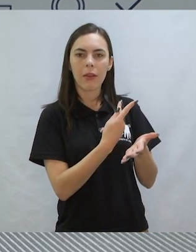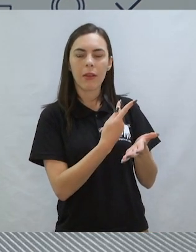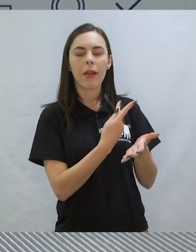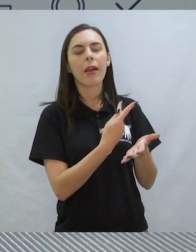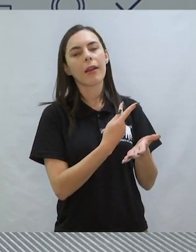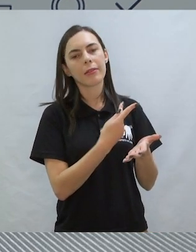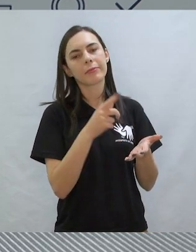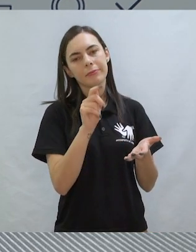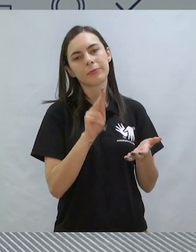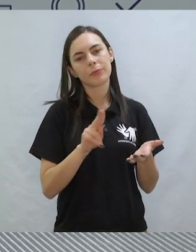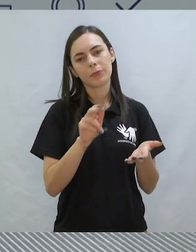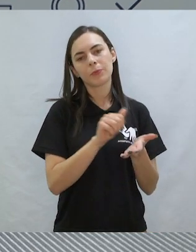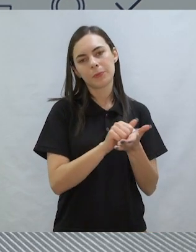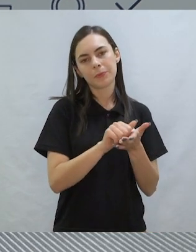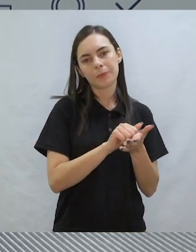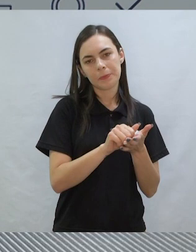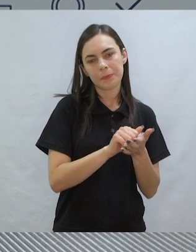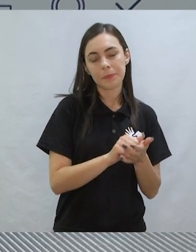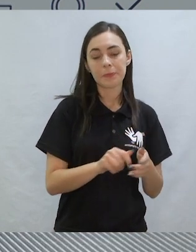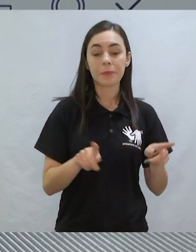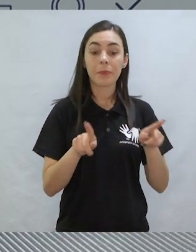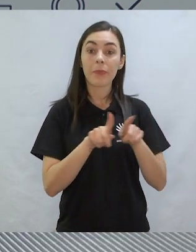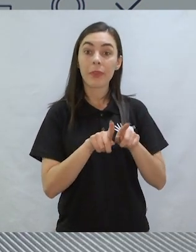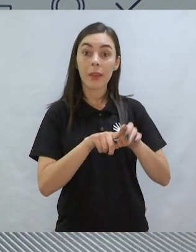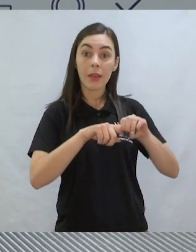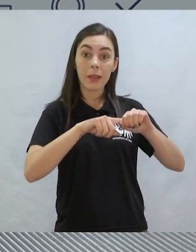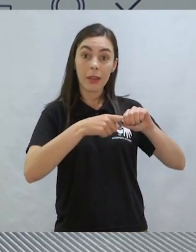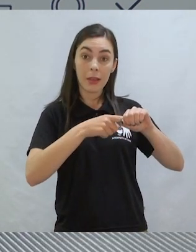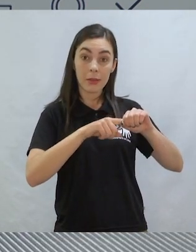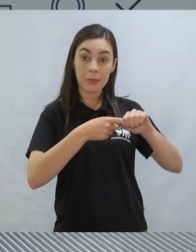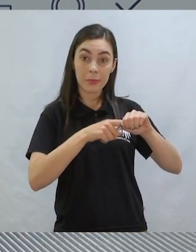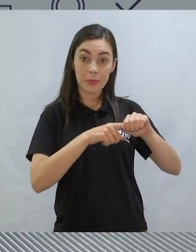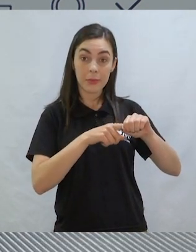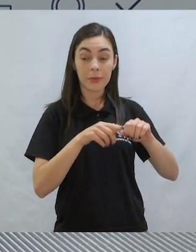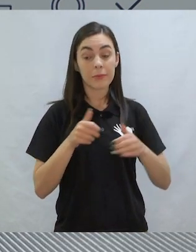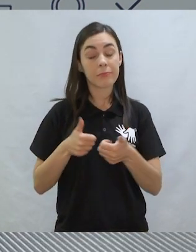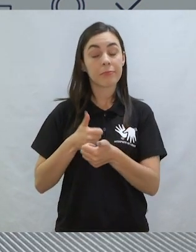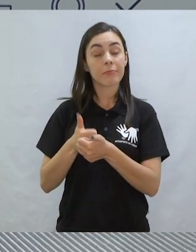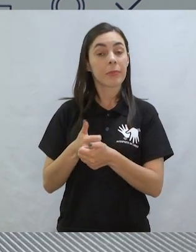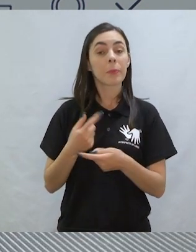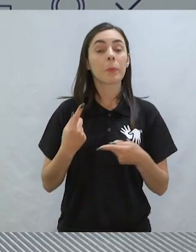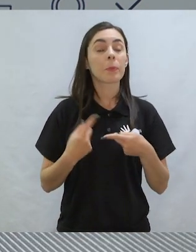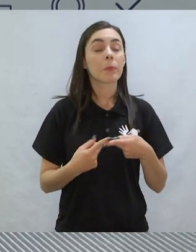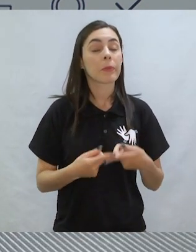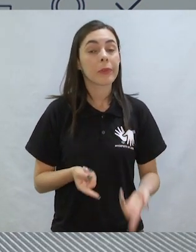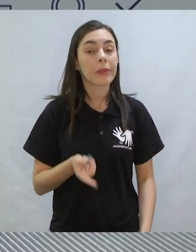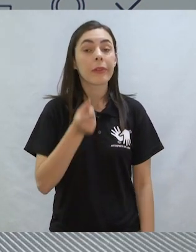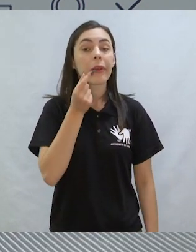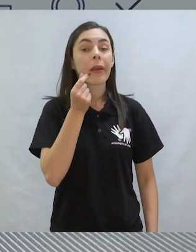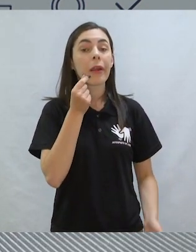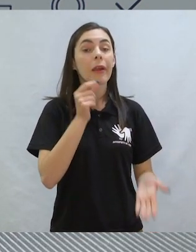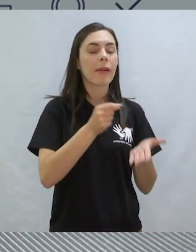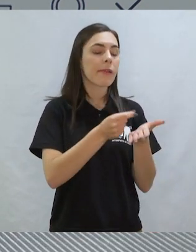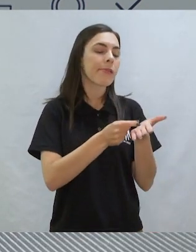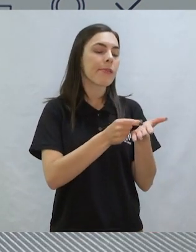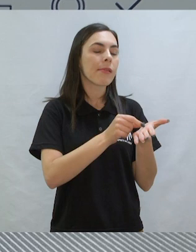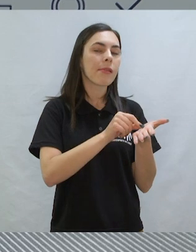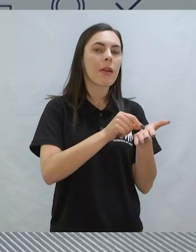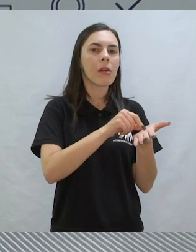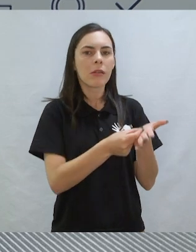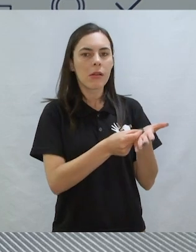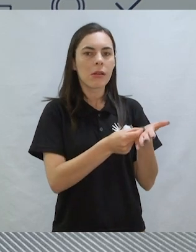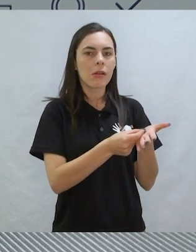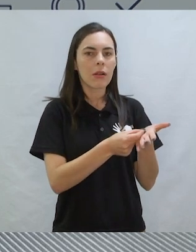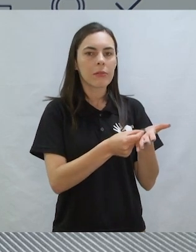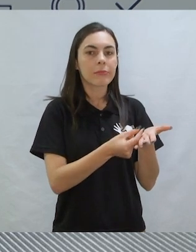uma letra, borracha para apagar. O apontador já deixa as suas mãos. Por quê? Vai que quebra a ponta